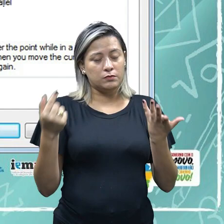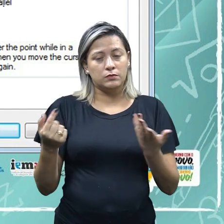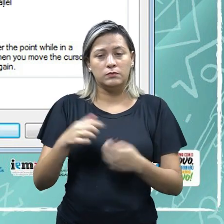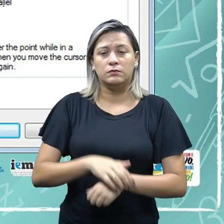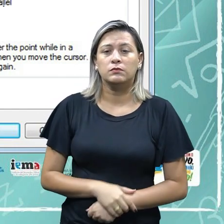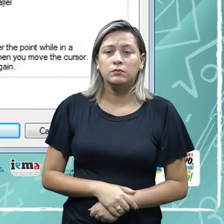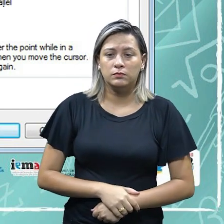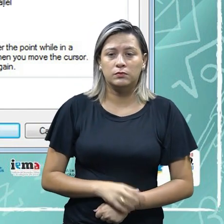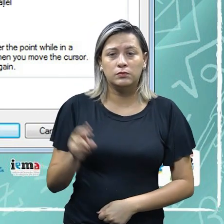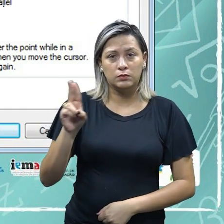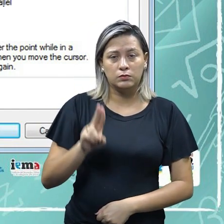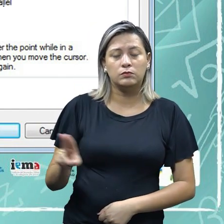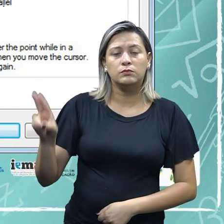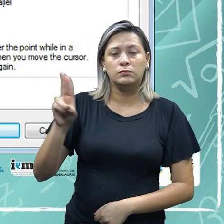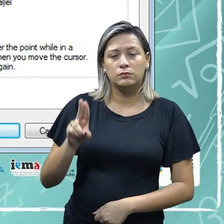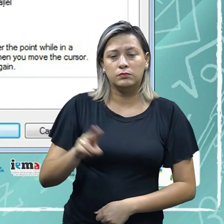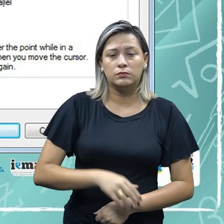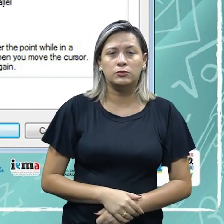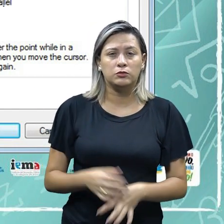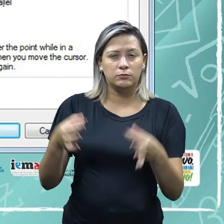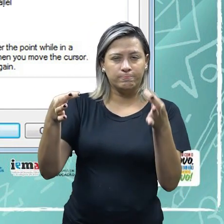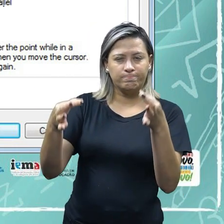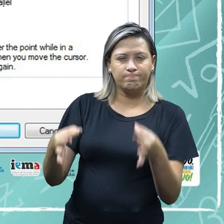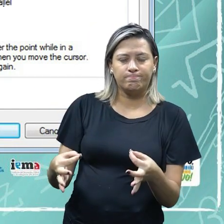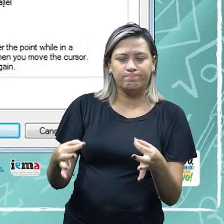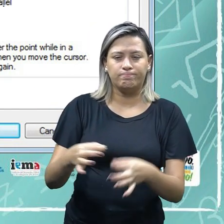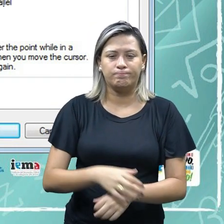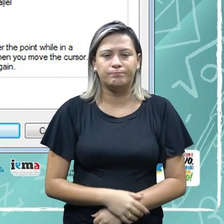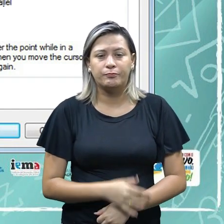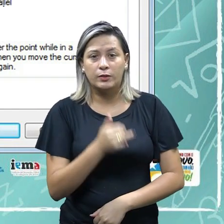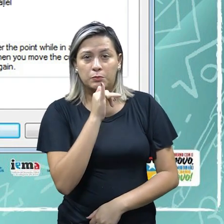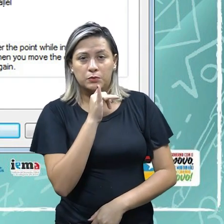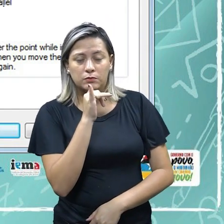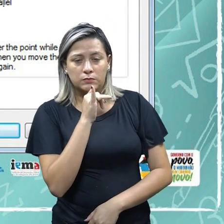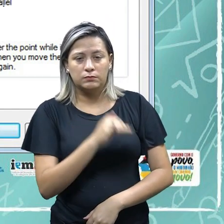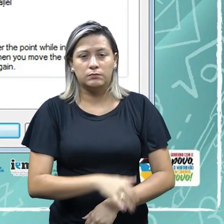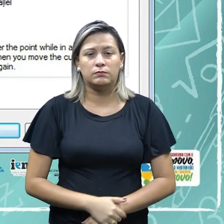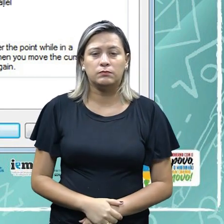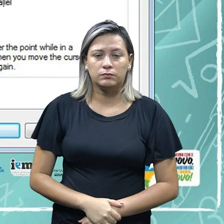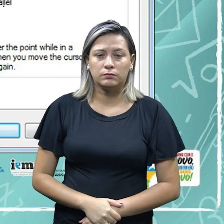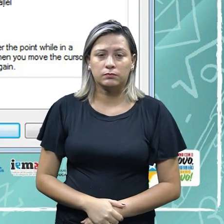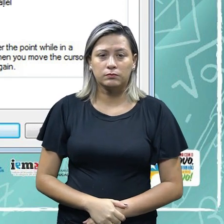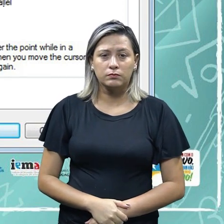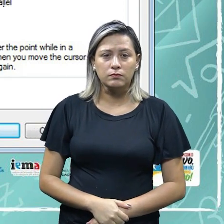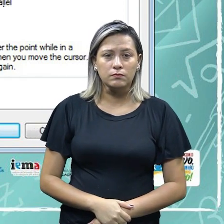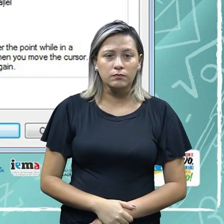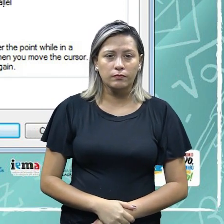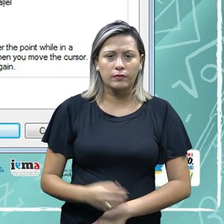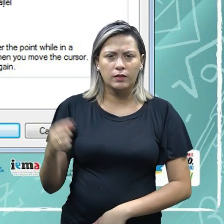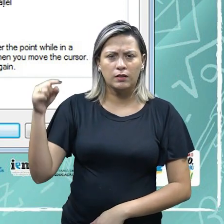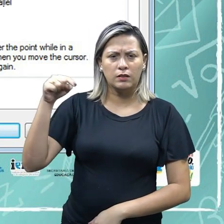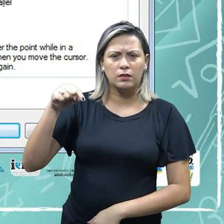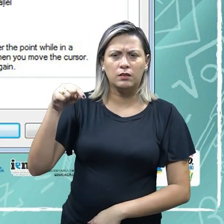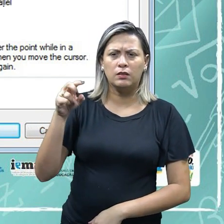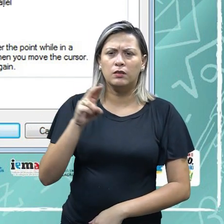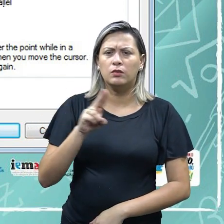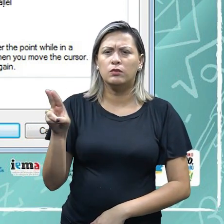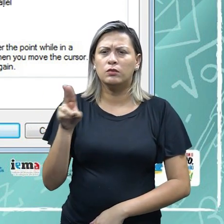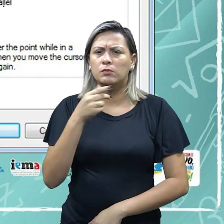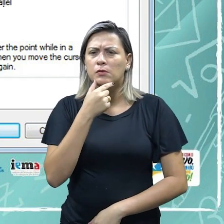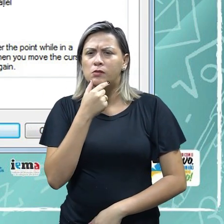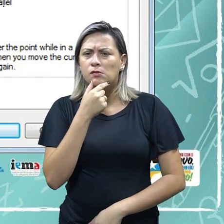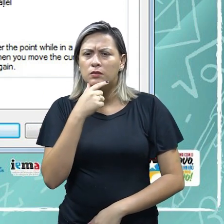de uma forma mais exata. Por exemplo, aqui no Snap Engraved tem as